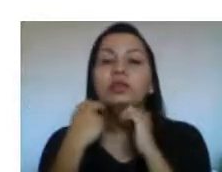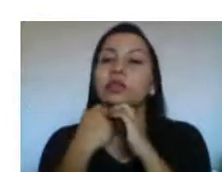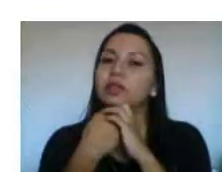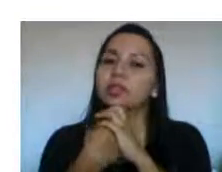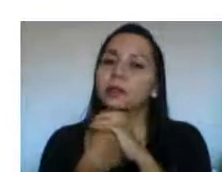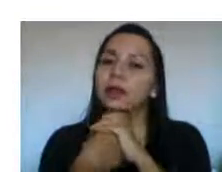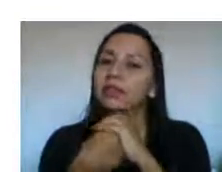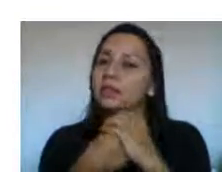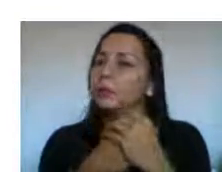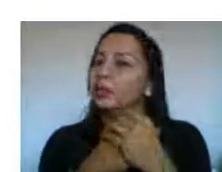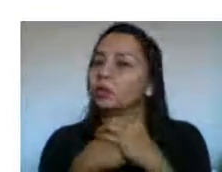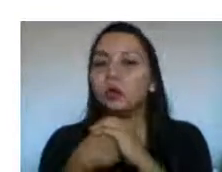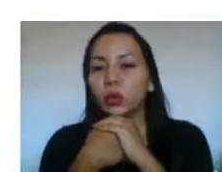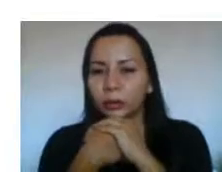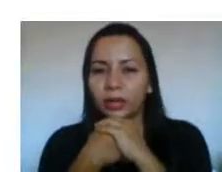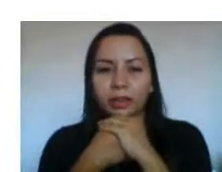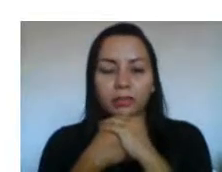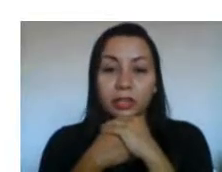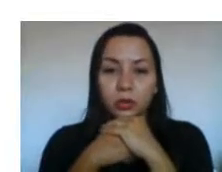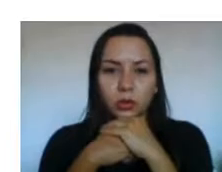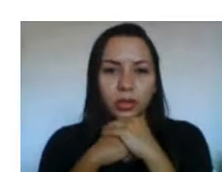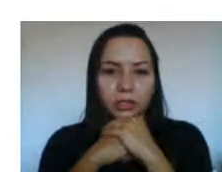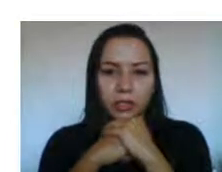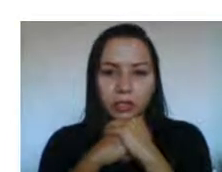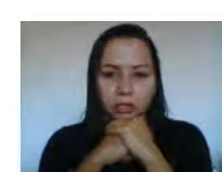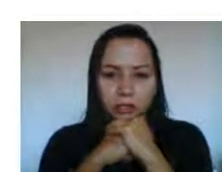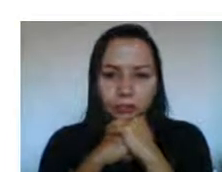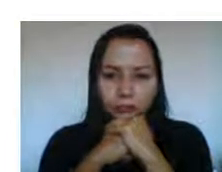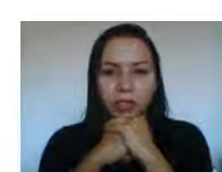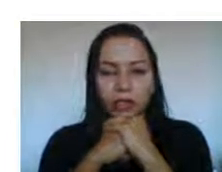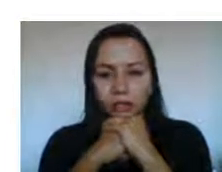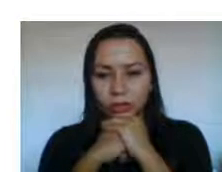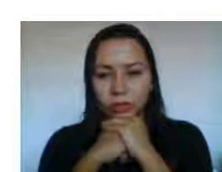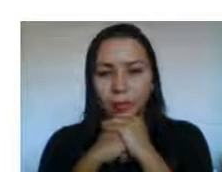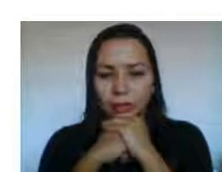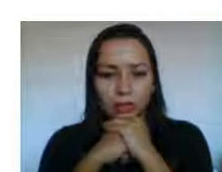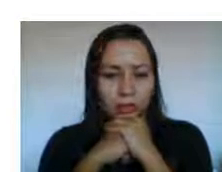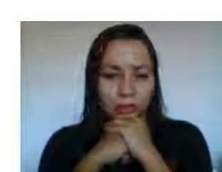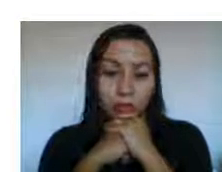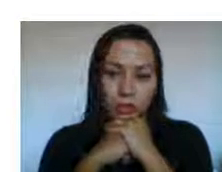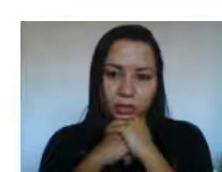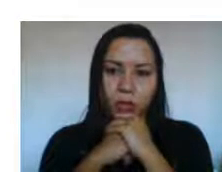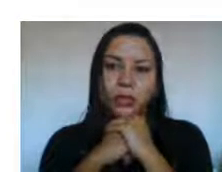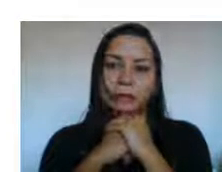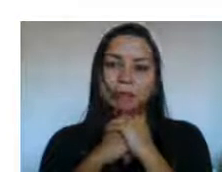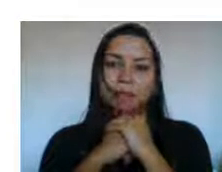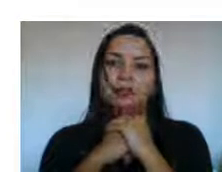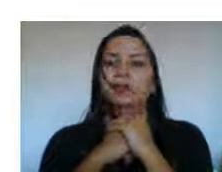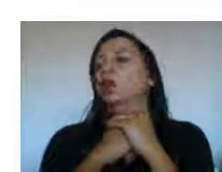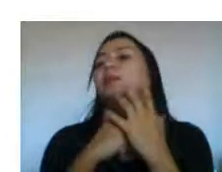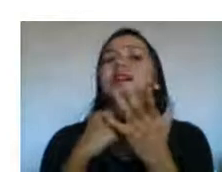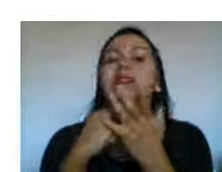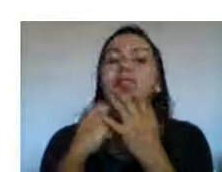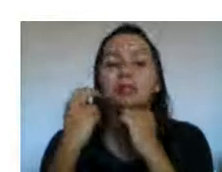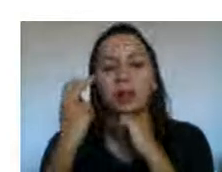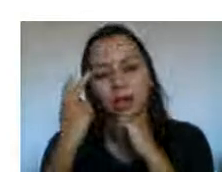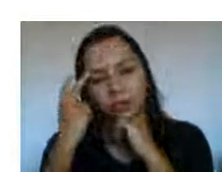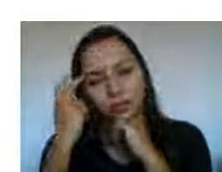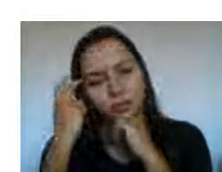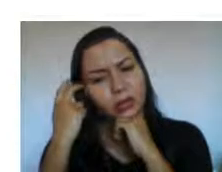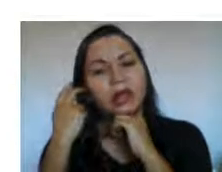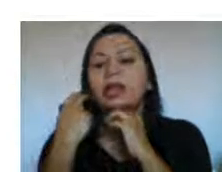aula, eu convido vocês para fazer uma leitura, uma reflexão sobre as imagens que estão sendo apresentadas a vocês agora. Observem